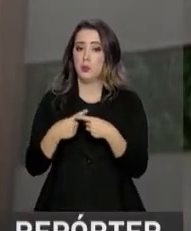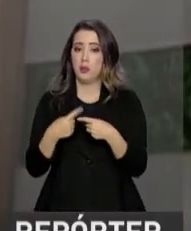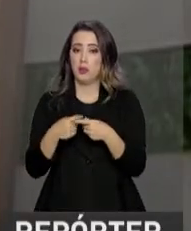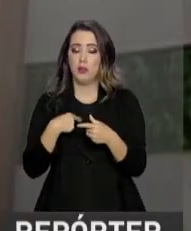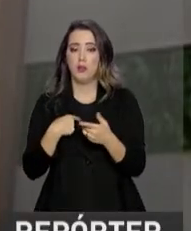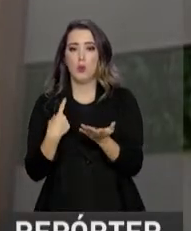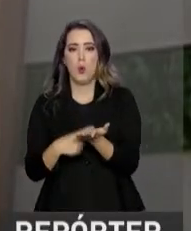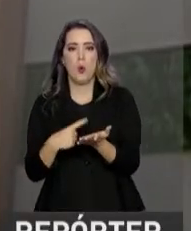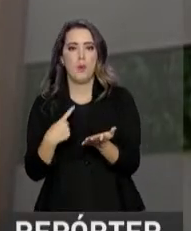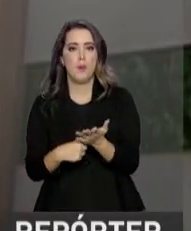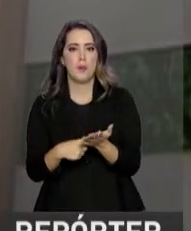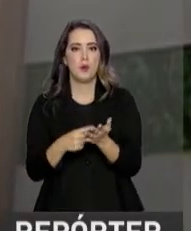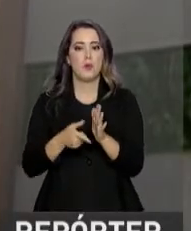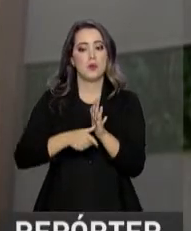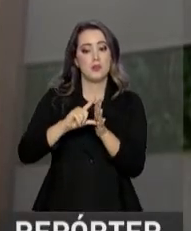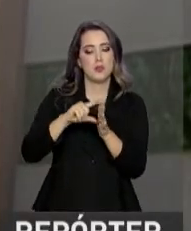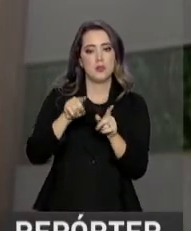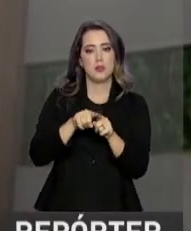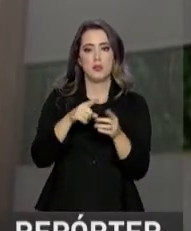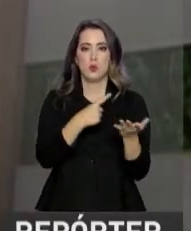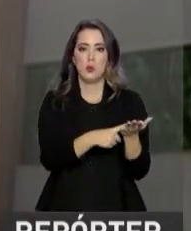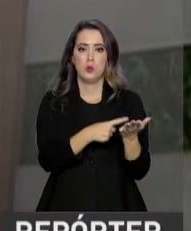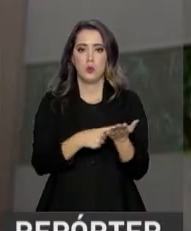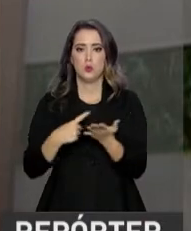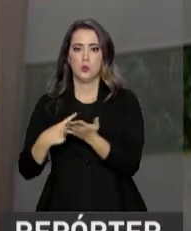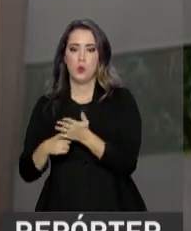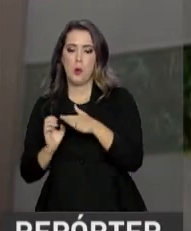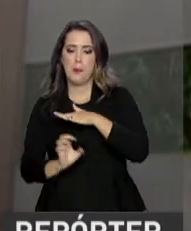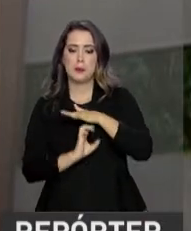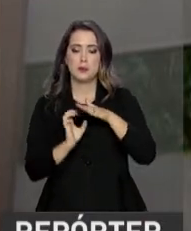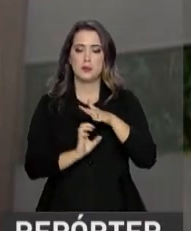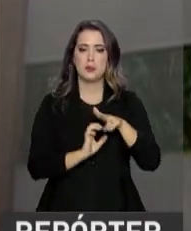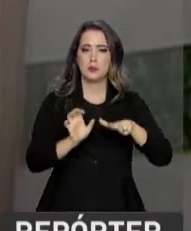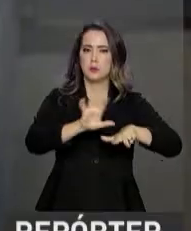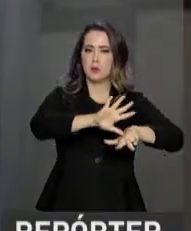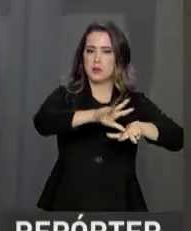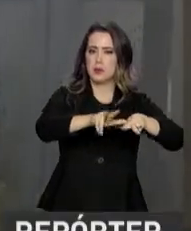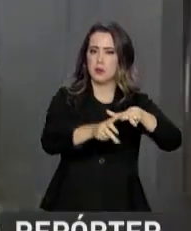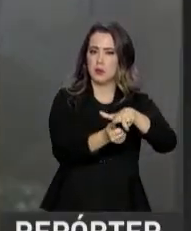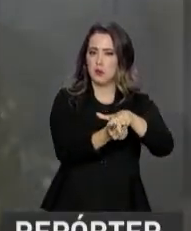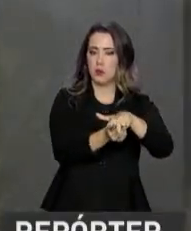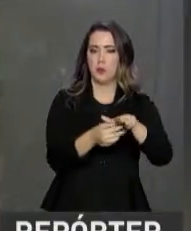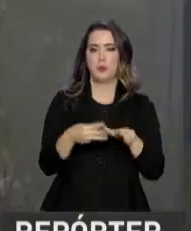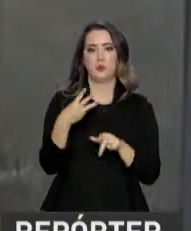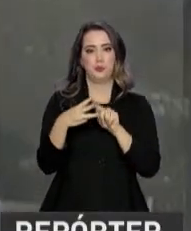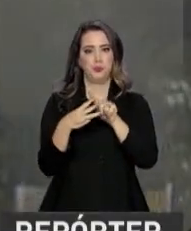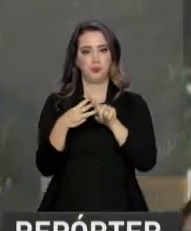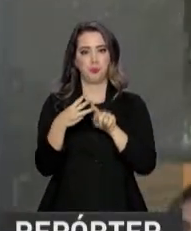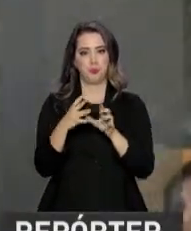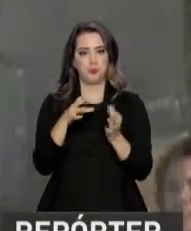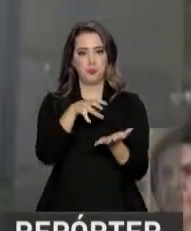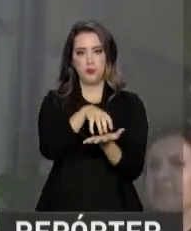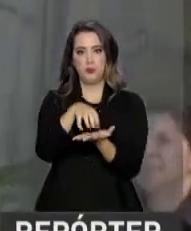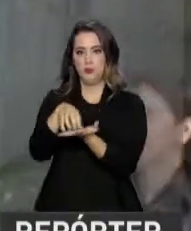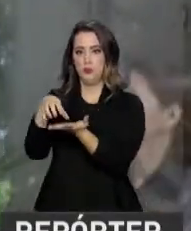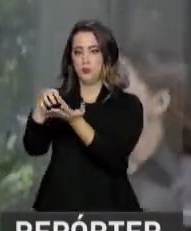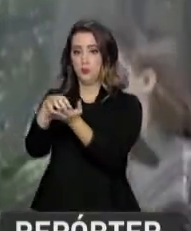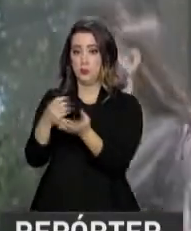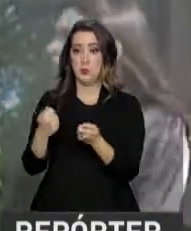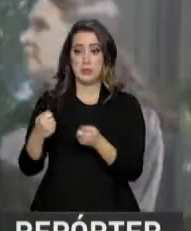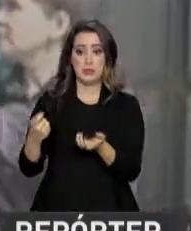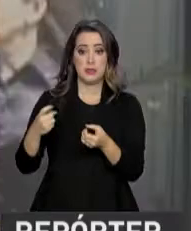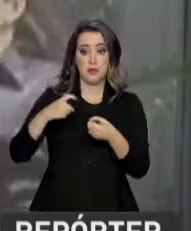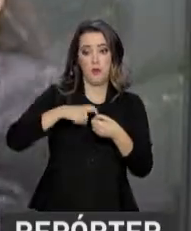um acerto prévio firmado entre as empresas investigadas e os três órgãos além de ressarcir os